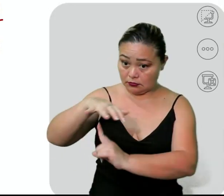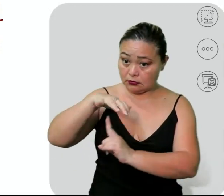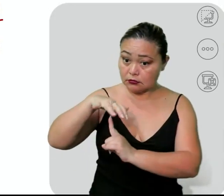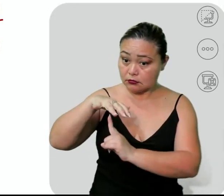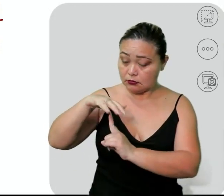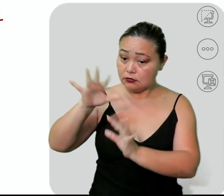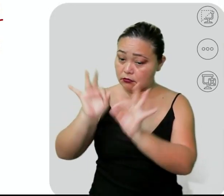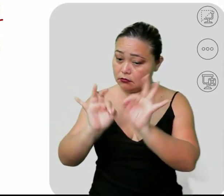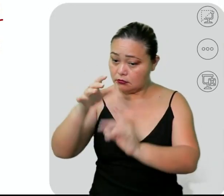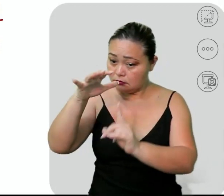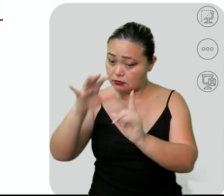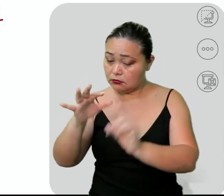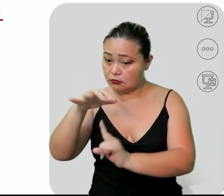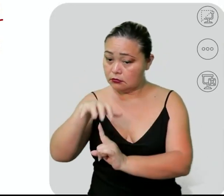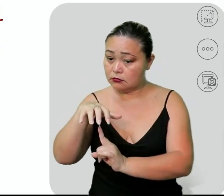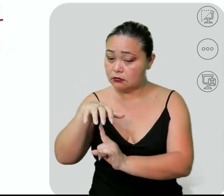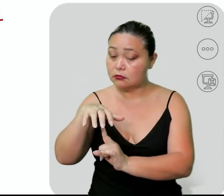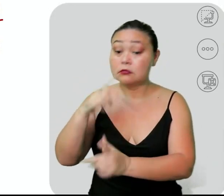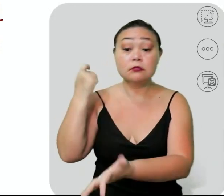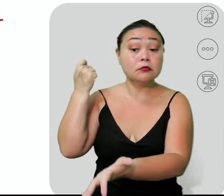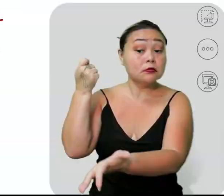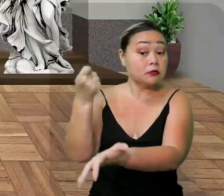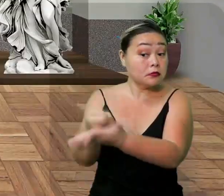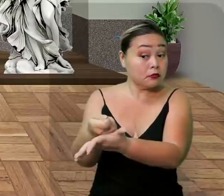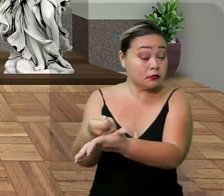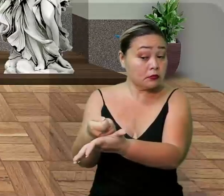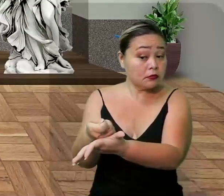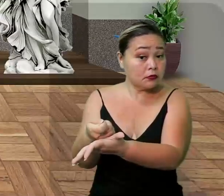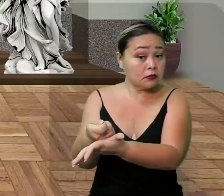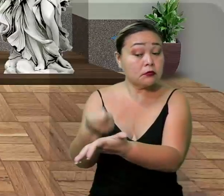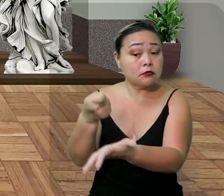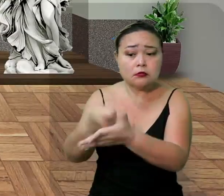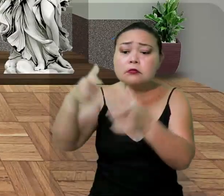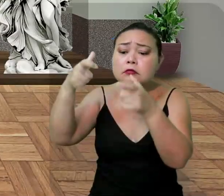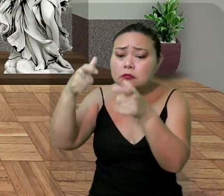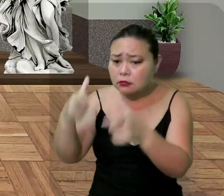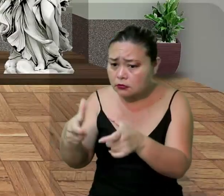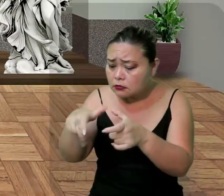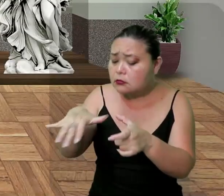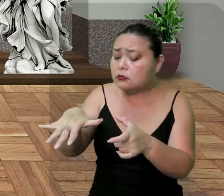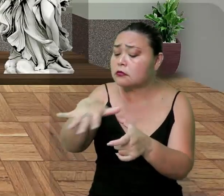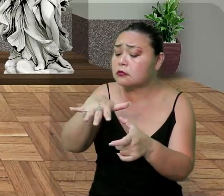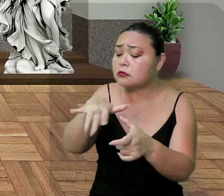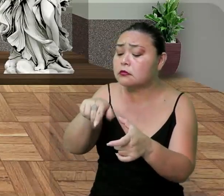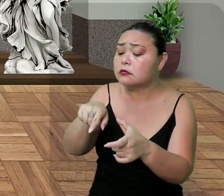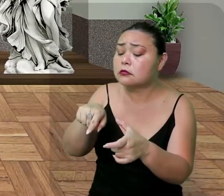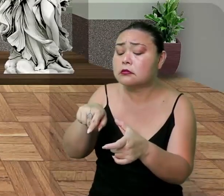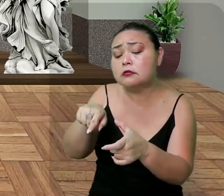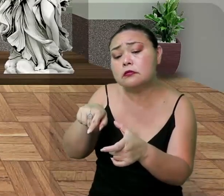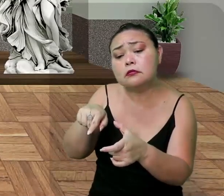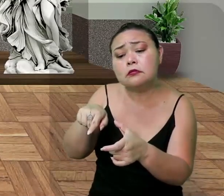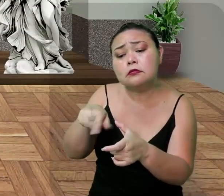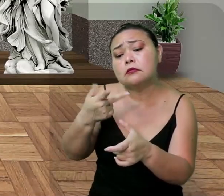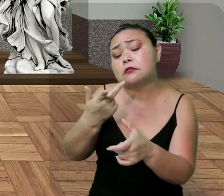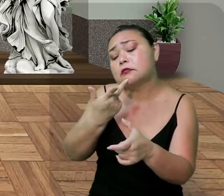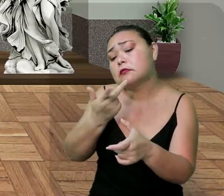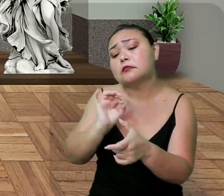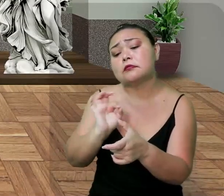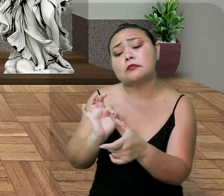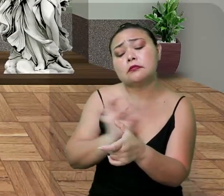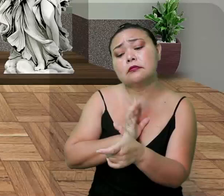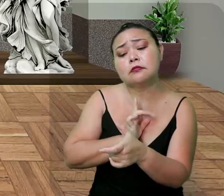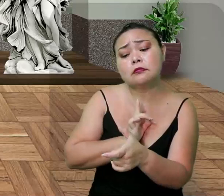barraca, mas pagava pelo espaço, né? Vamos dizer